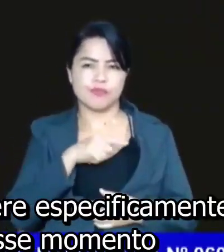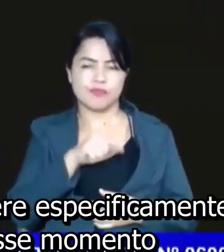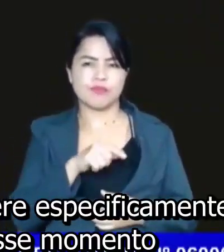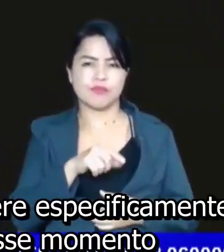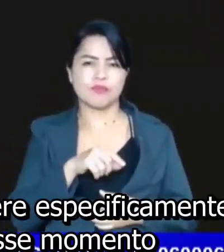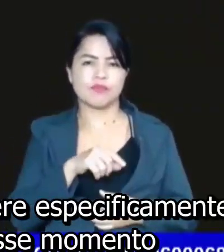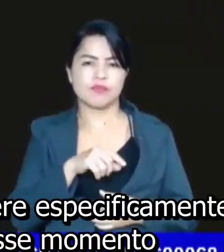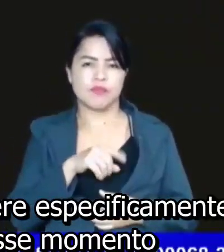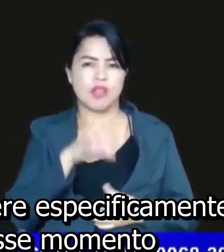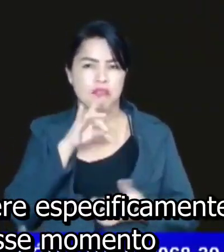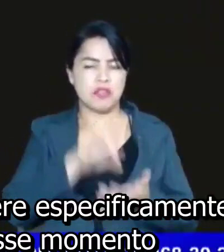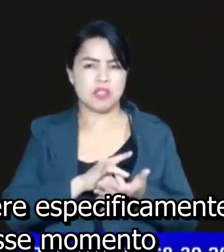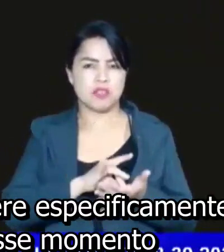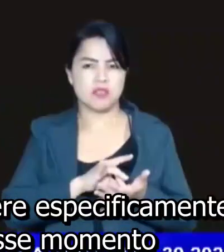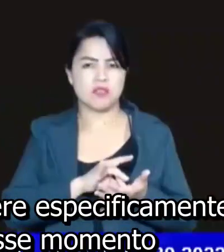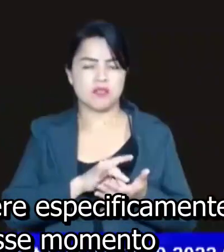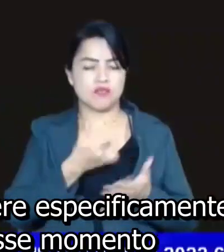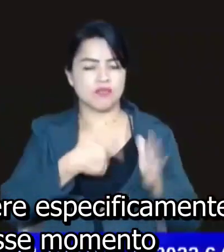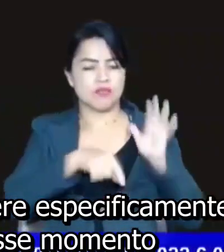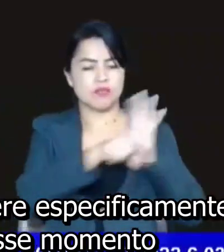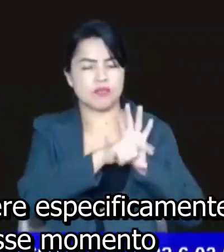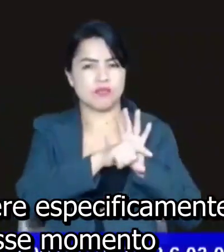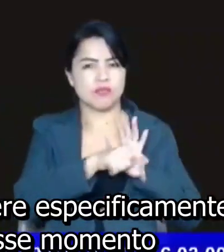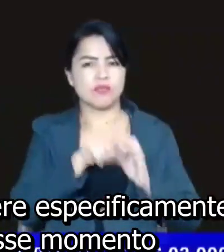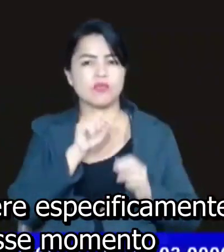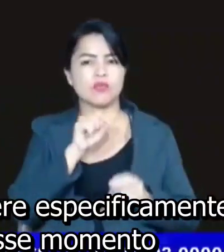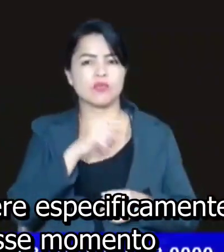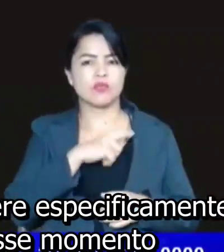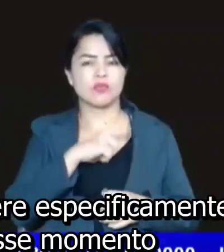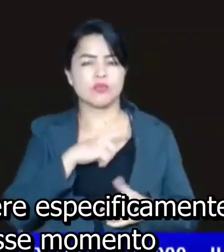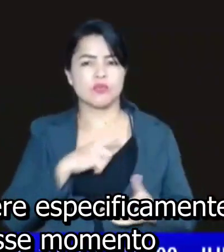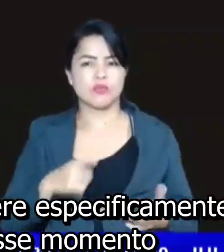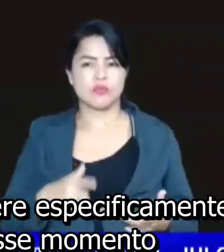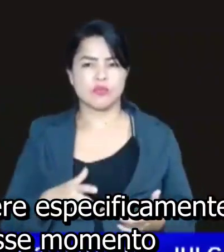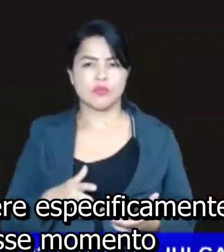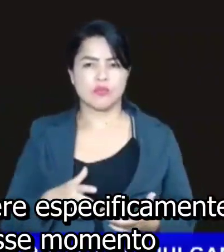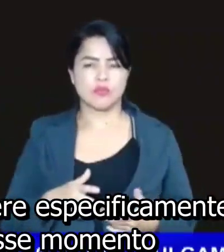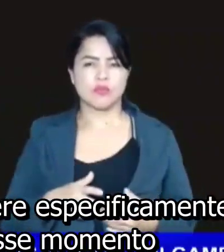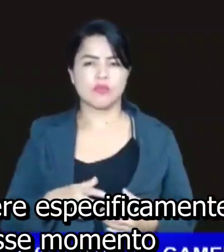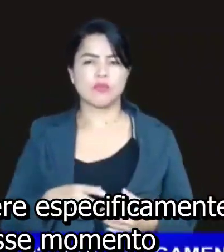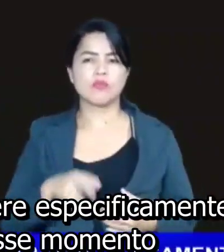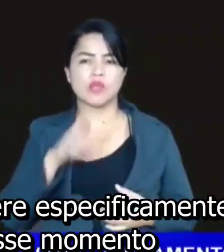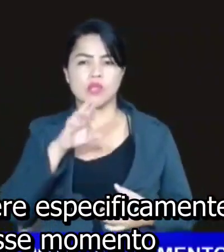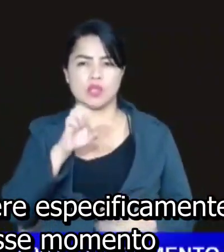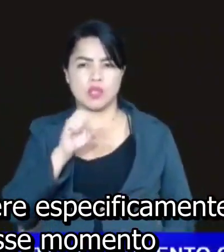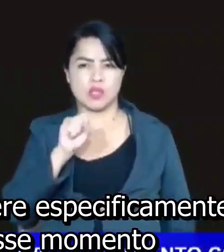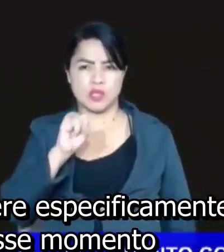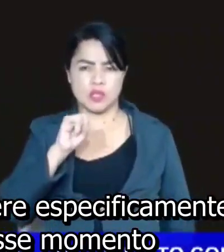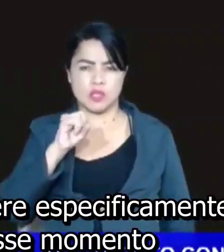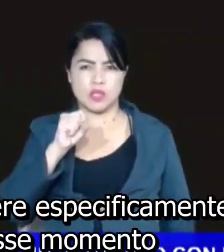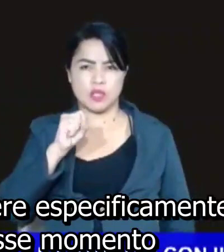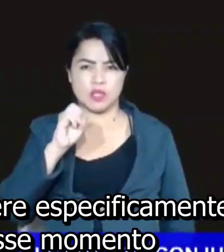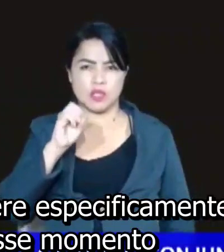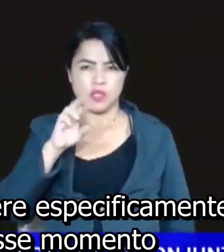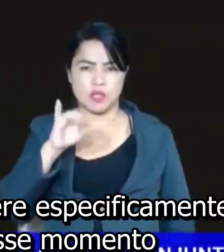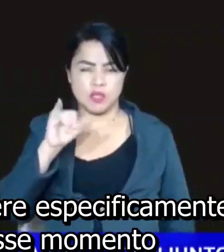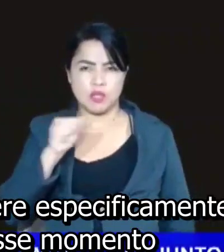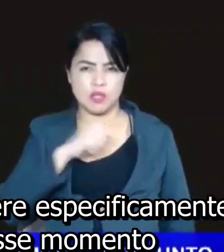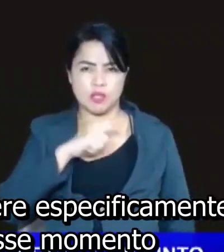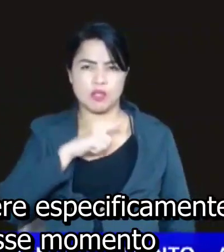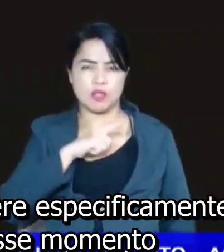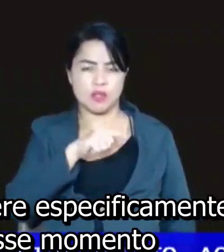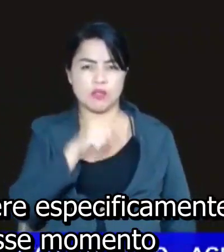efetividade jurisdicional. No que se refere especificamente à rescisória e aos agravos que estão